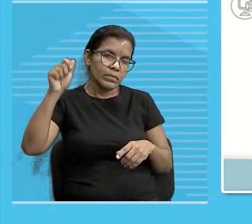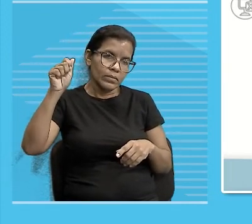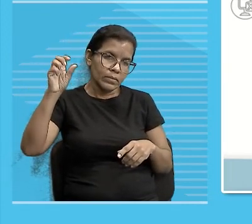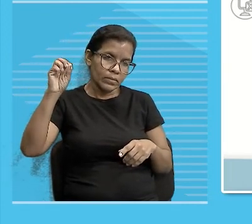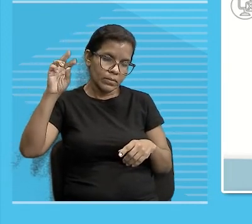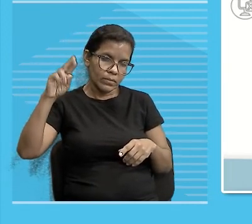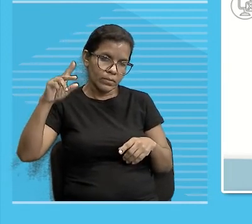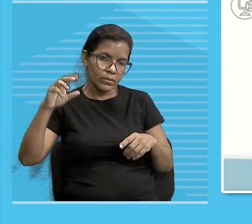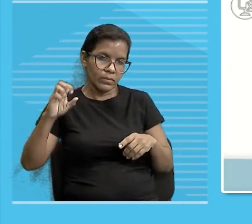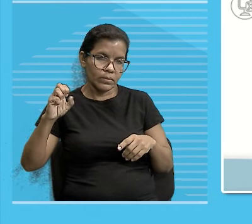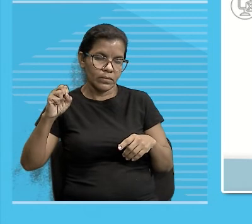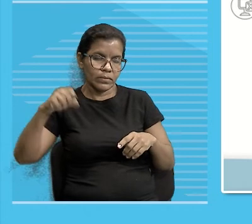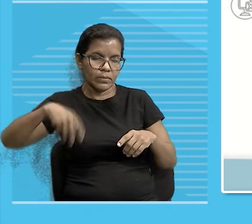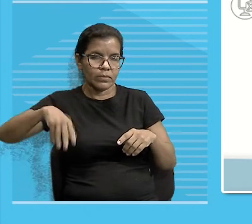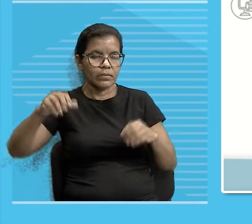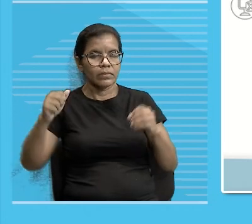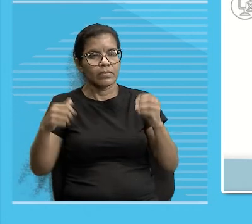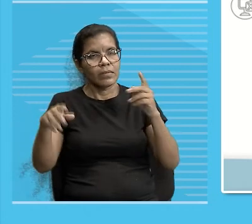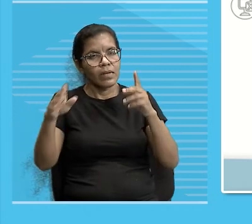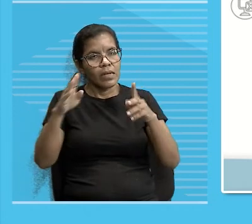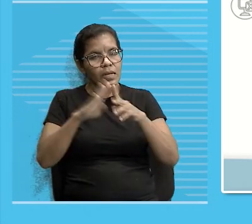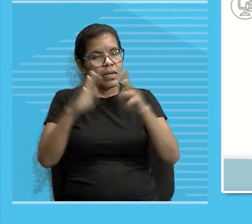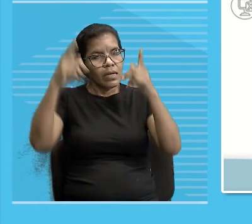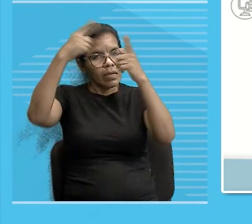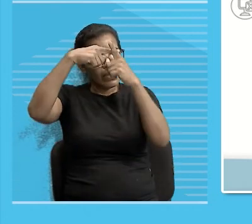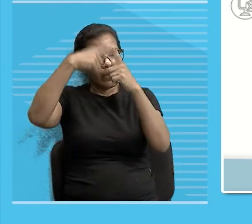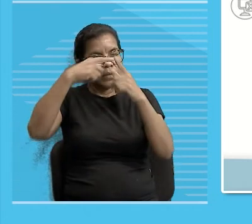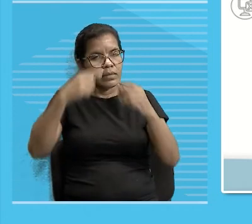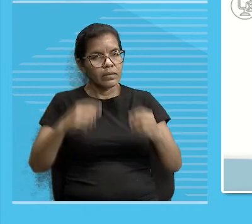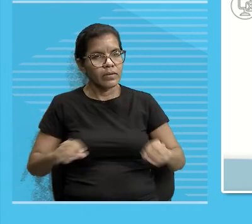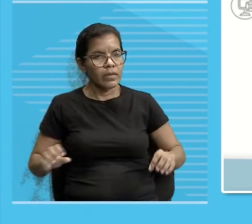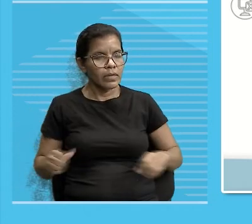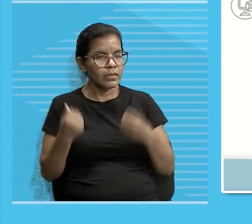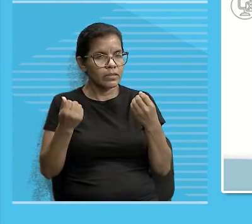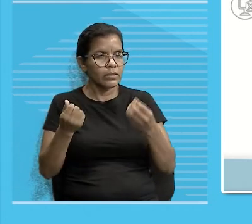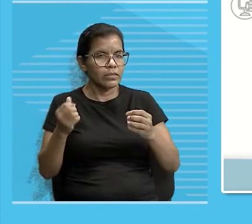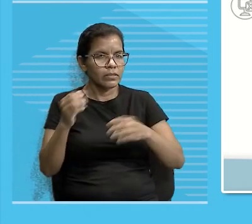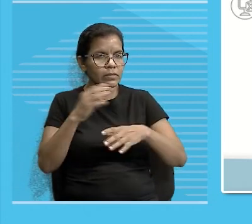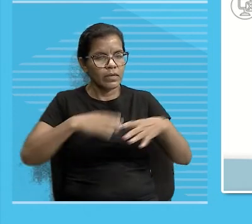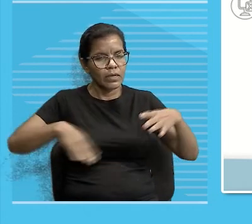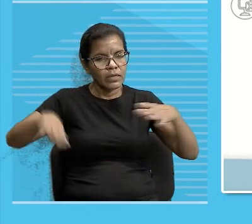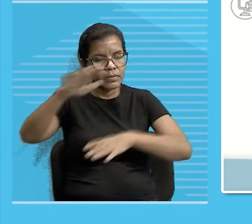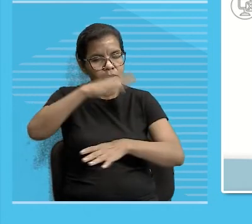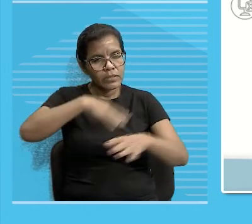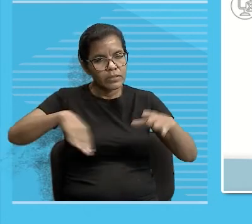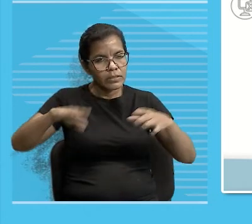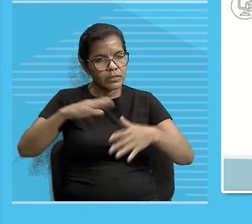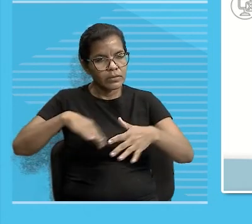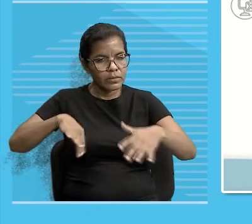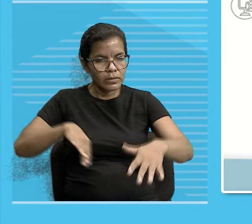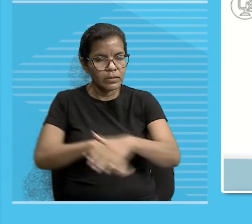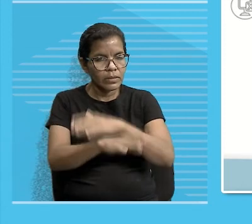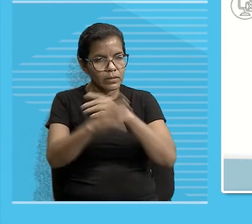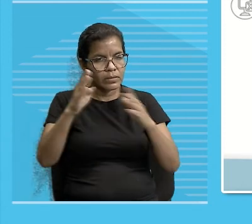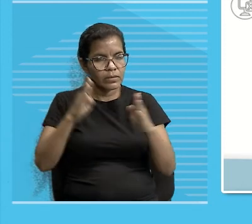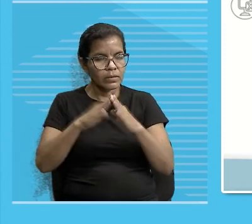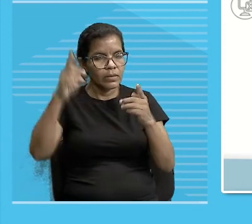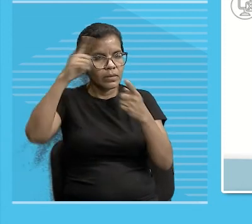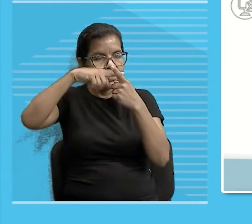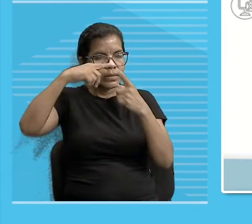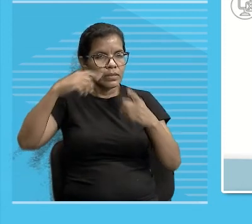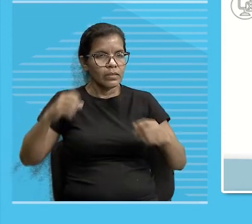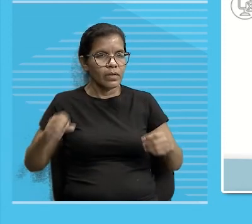para decorar, ornamentar as igrejas, deixando muito luxuoso. E o Vaticano, sem sombra de dúvida,